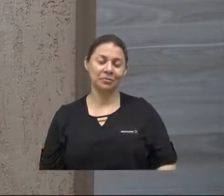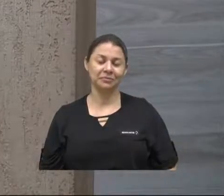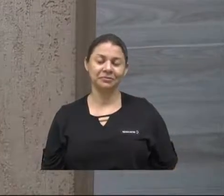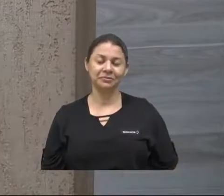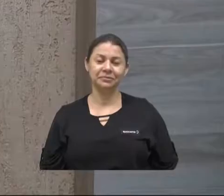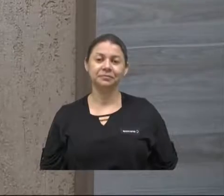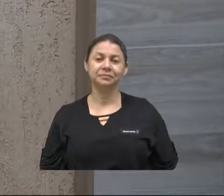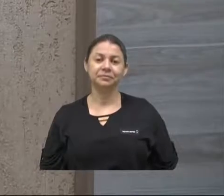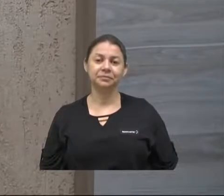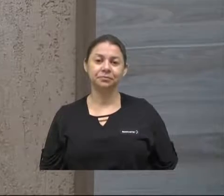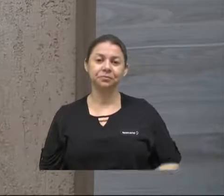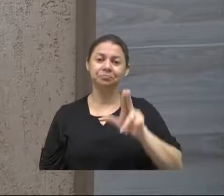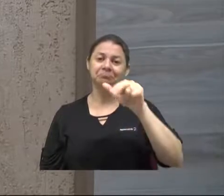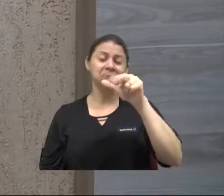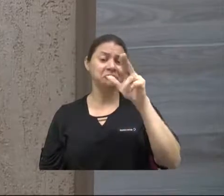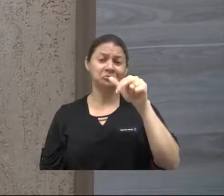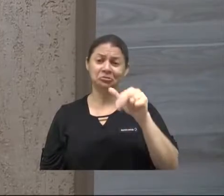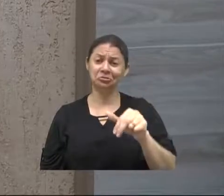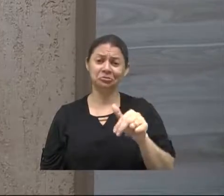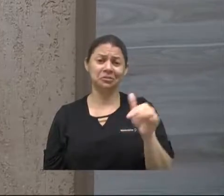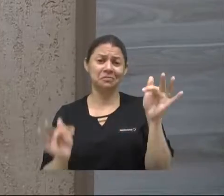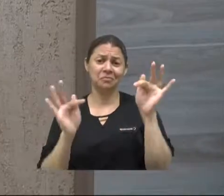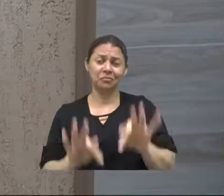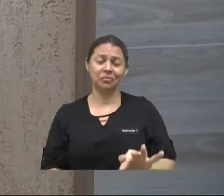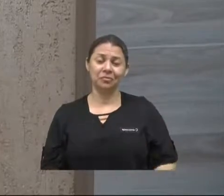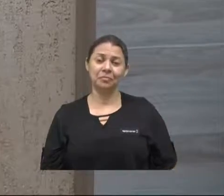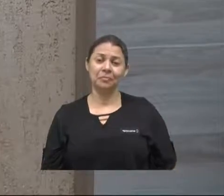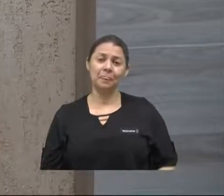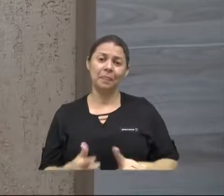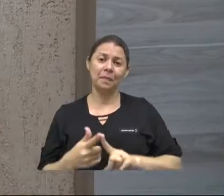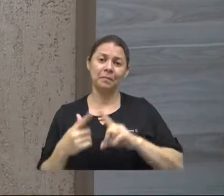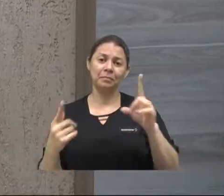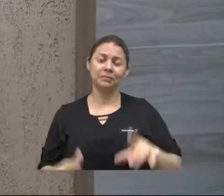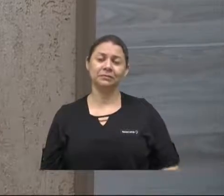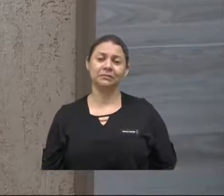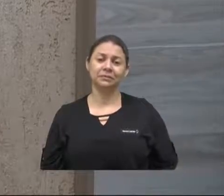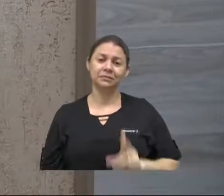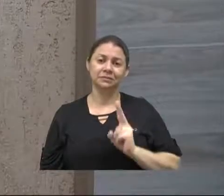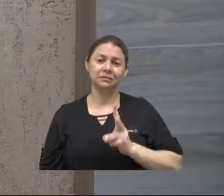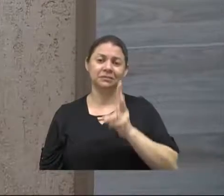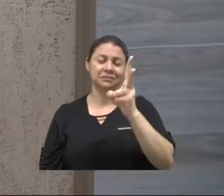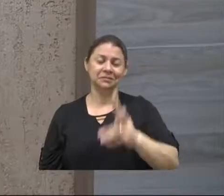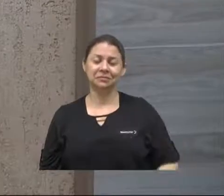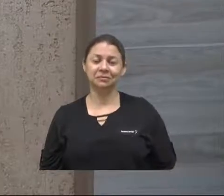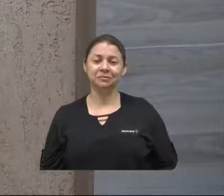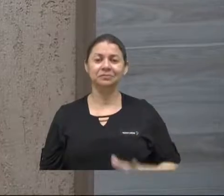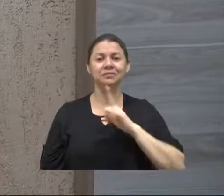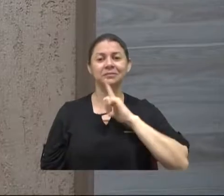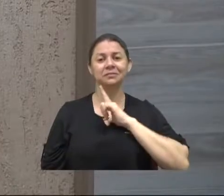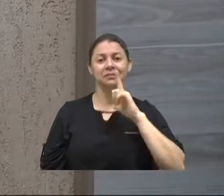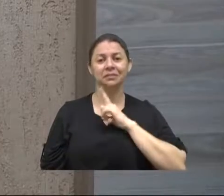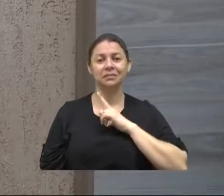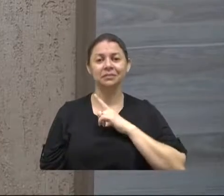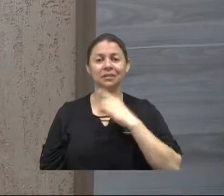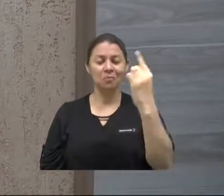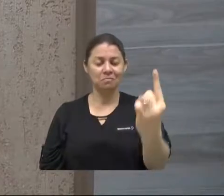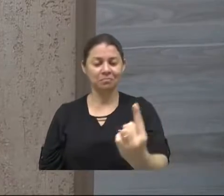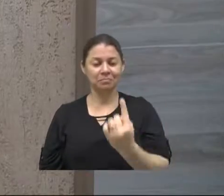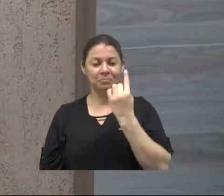estaremos prontos, finalizados. Estou terminando, senhor presidente. Haverá sempre um retalho novo para adicionar à